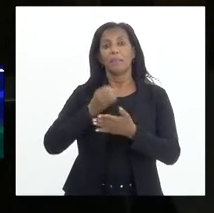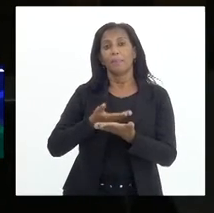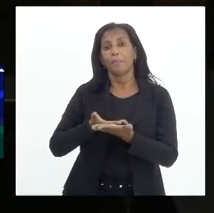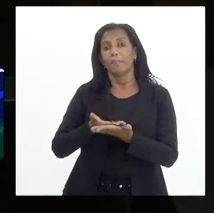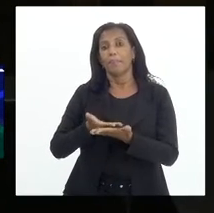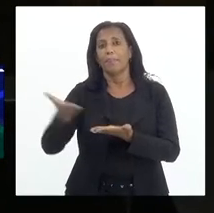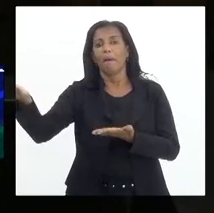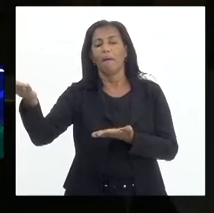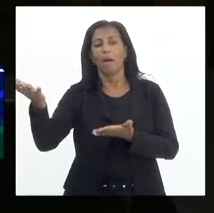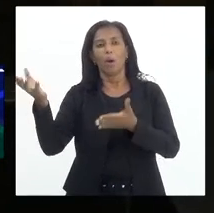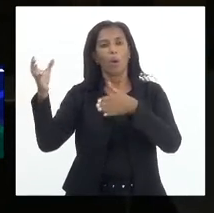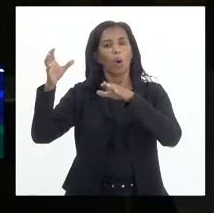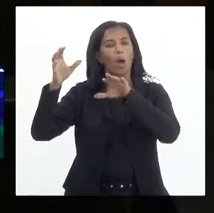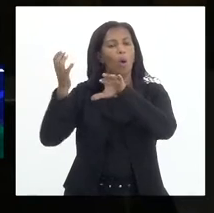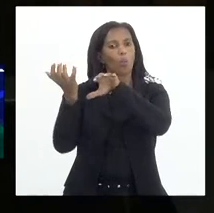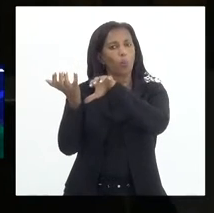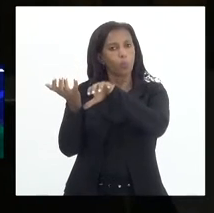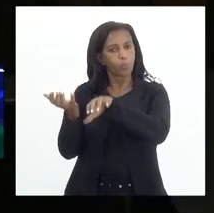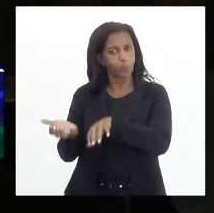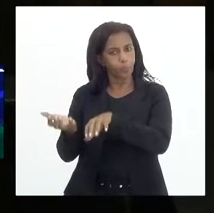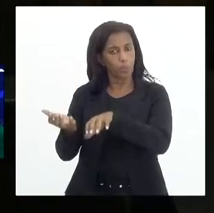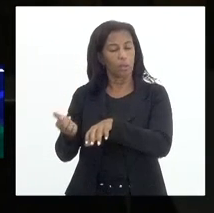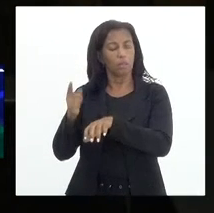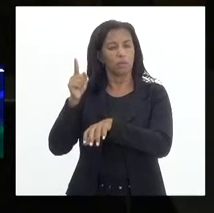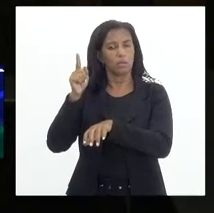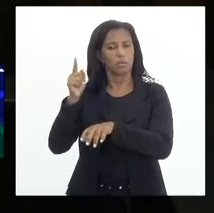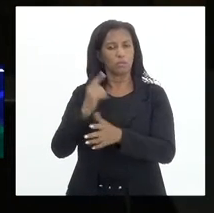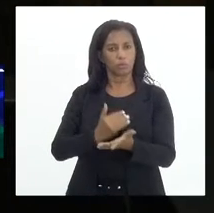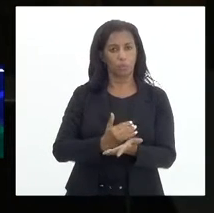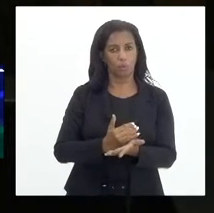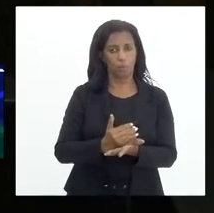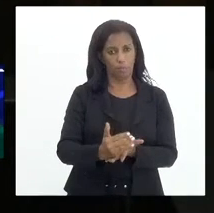Nacional, no início